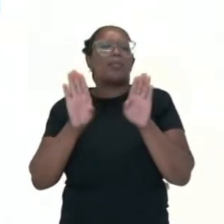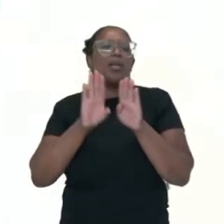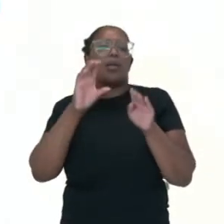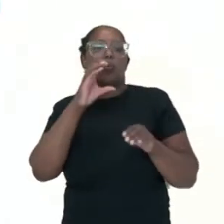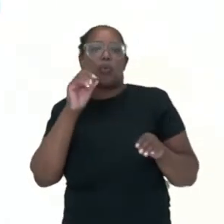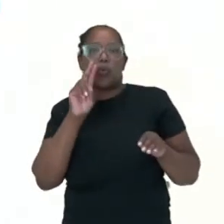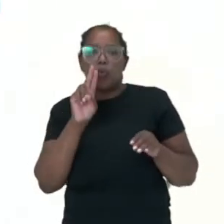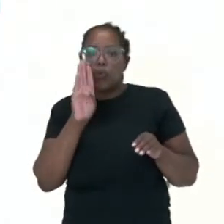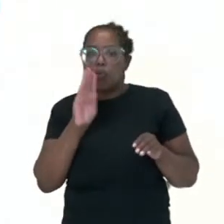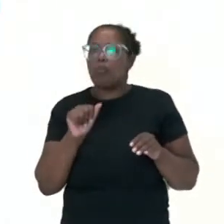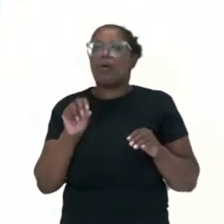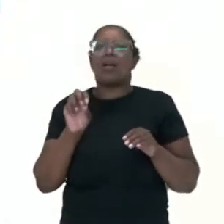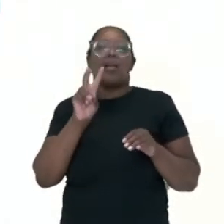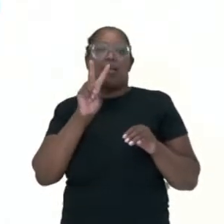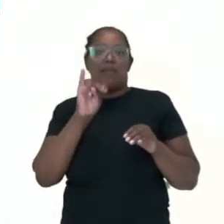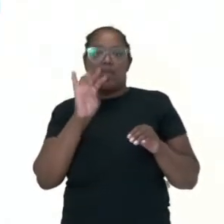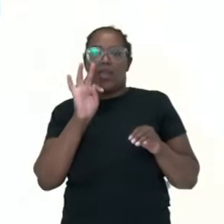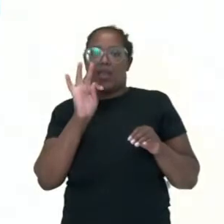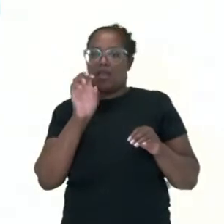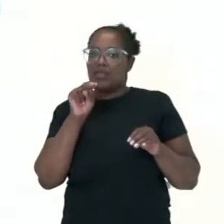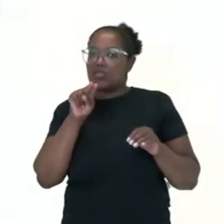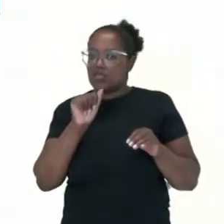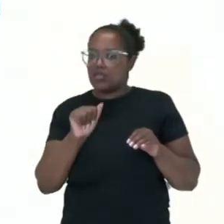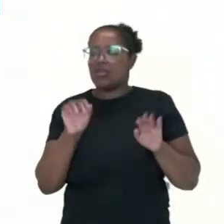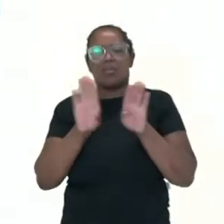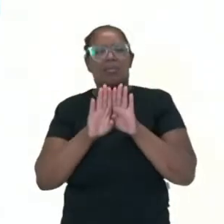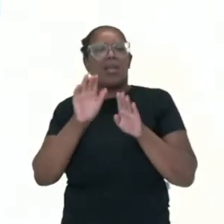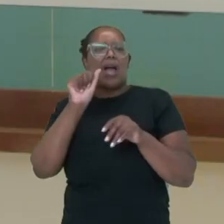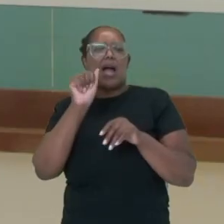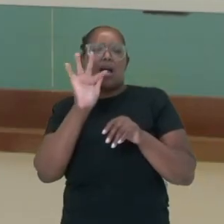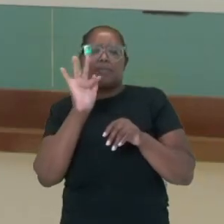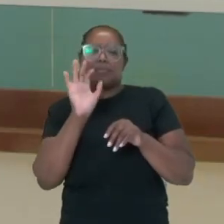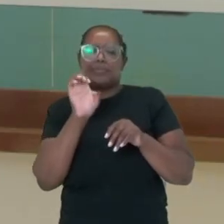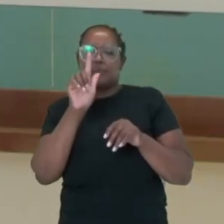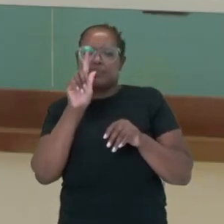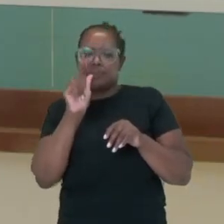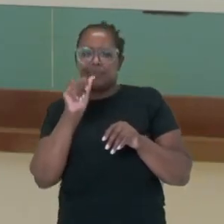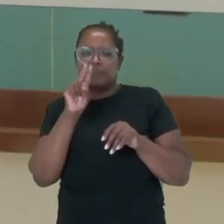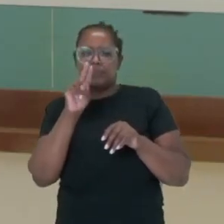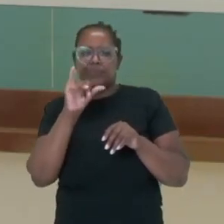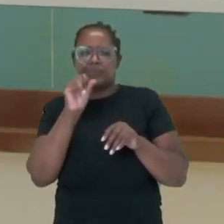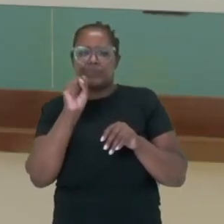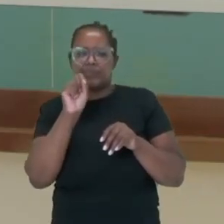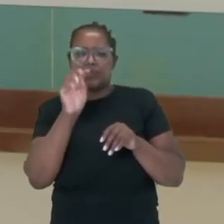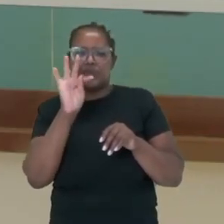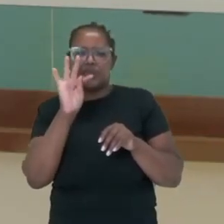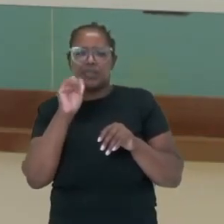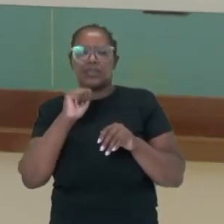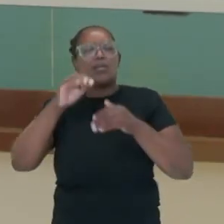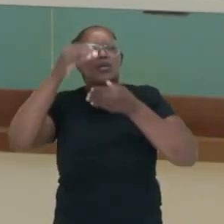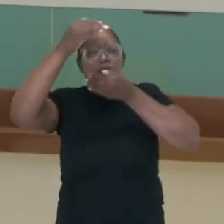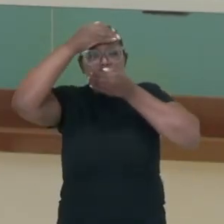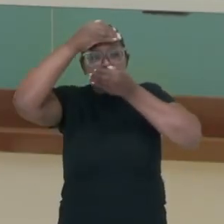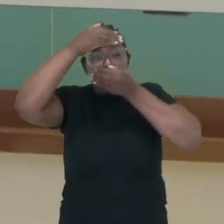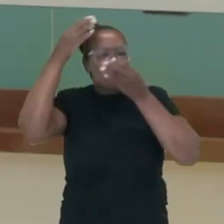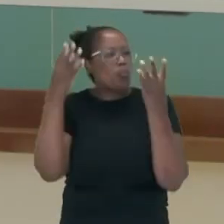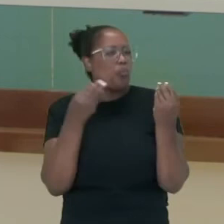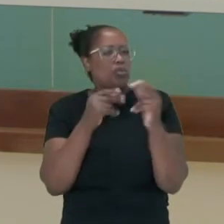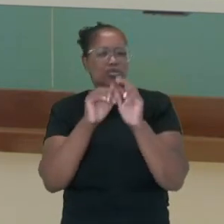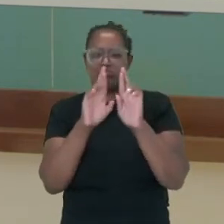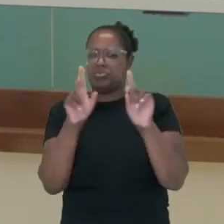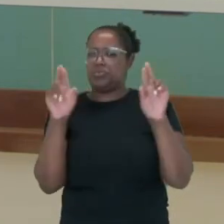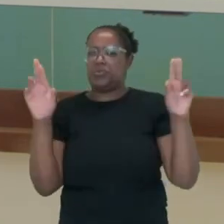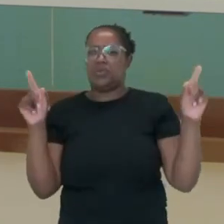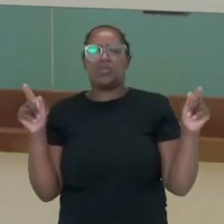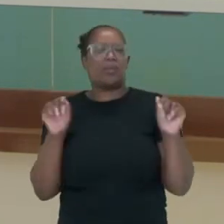Cuba, no Vietnã e no Afeganistão. Sem ainda falar de algumas outras de menor cifra ou menor